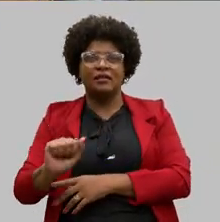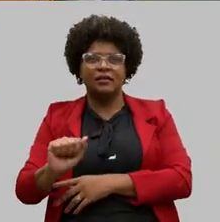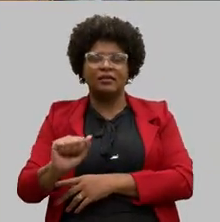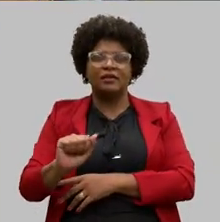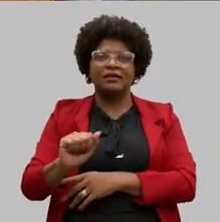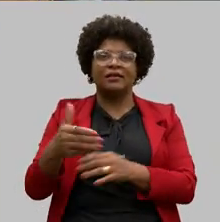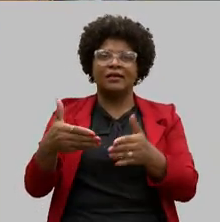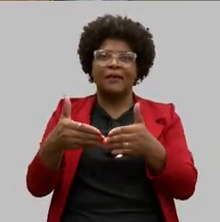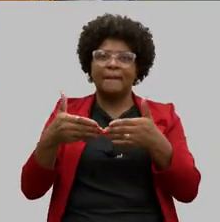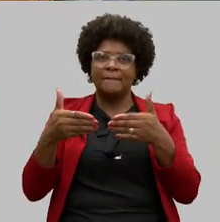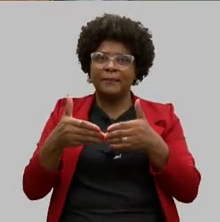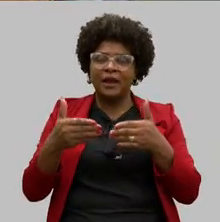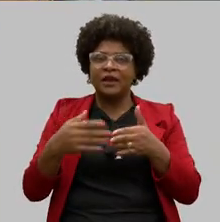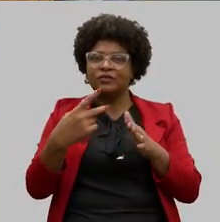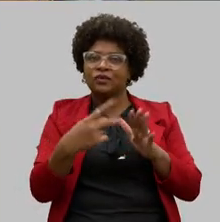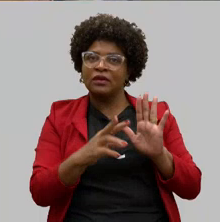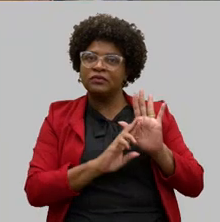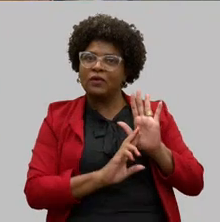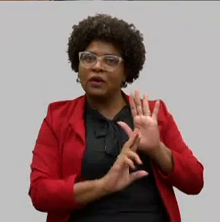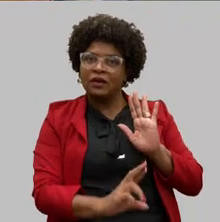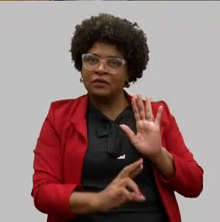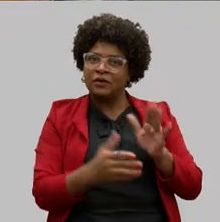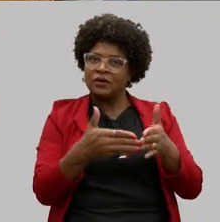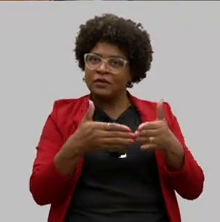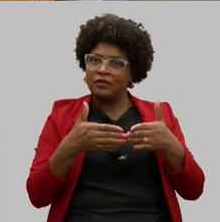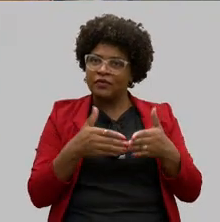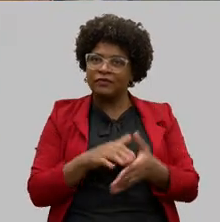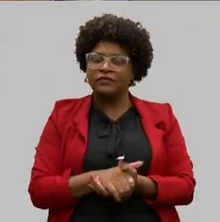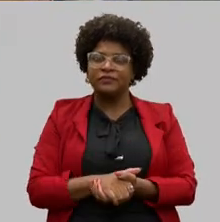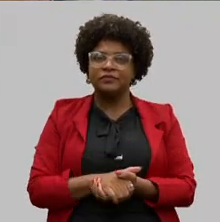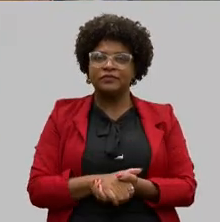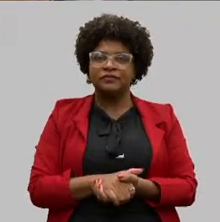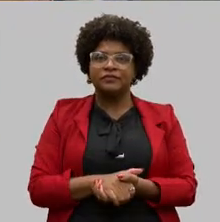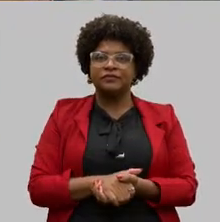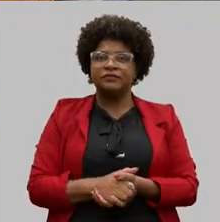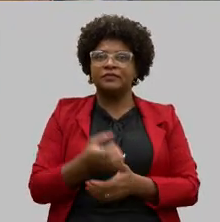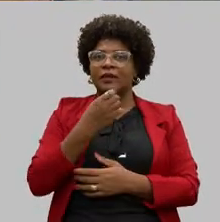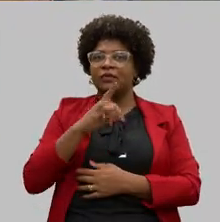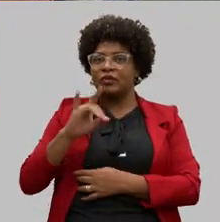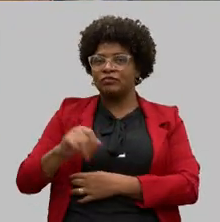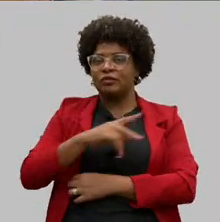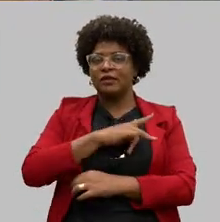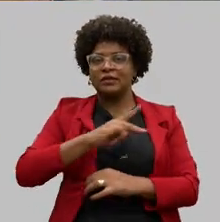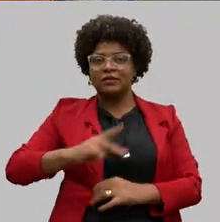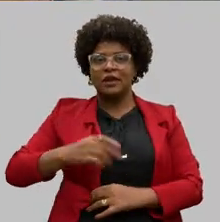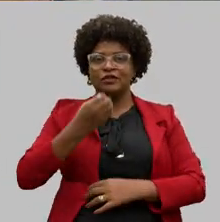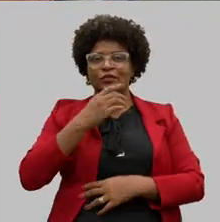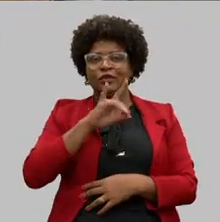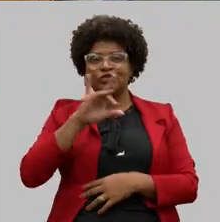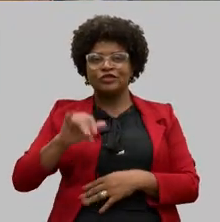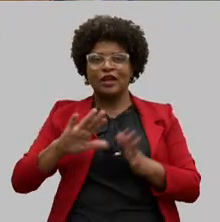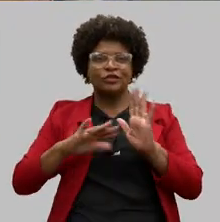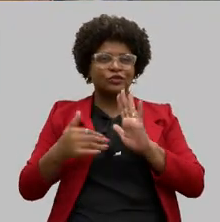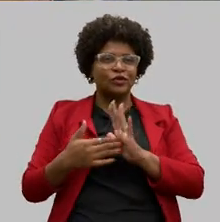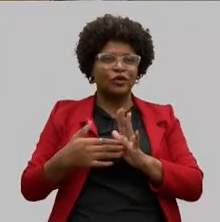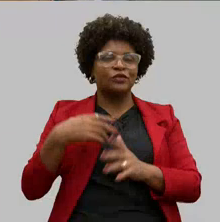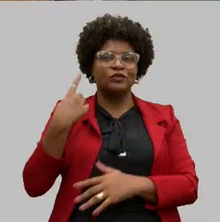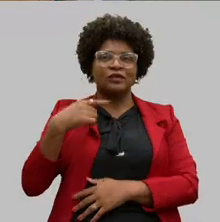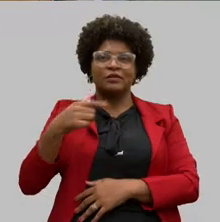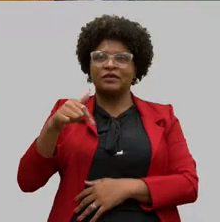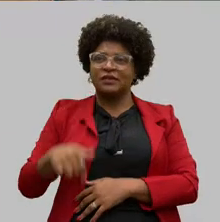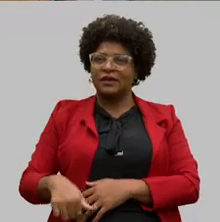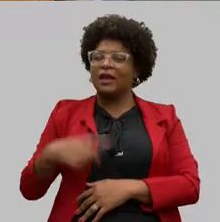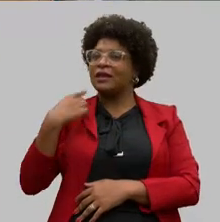emissão do parecer Se tiverem condições para tal Bom dia senhor presidente Bom dia a todos os deputados a deputada Beatriz